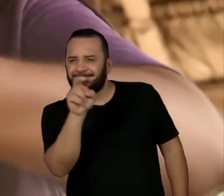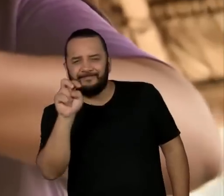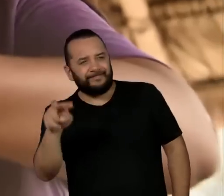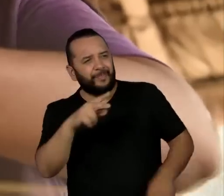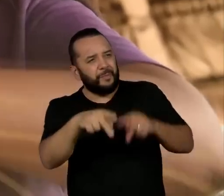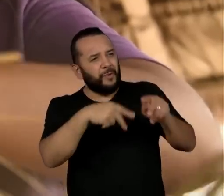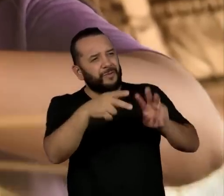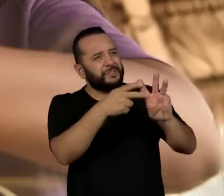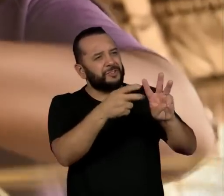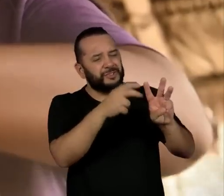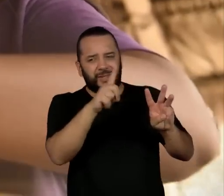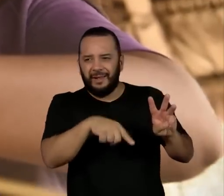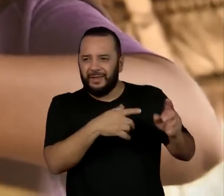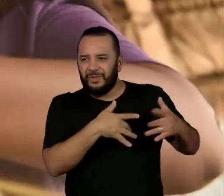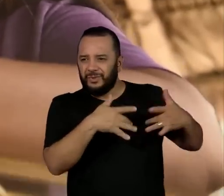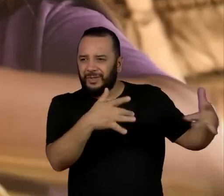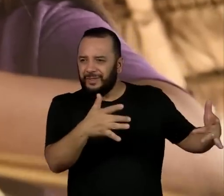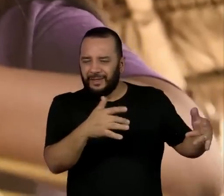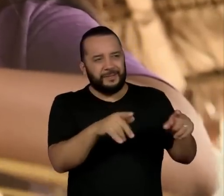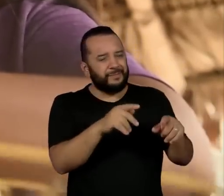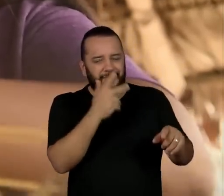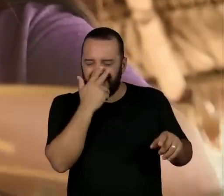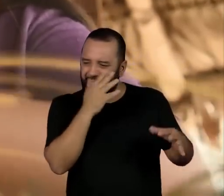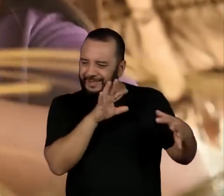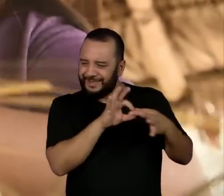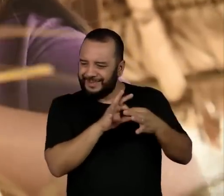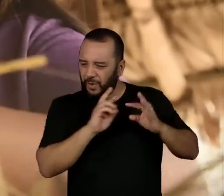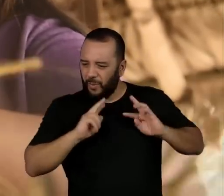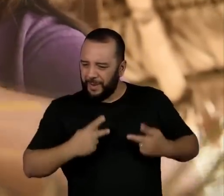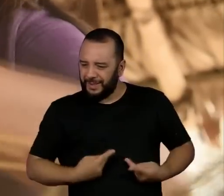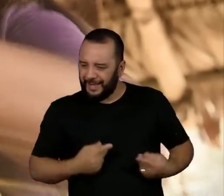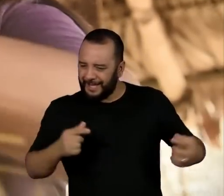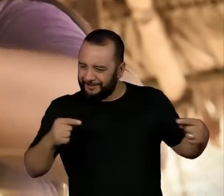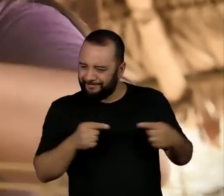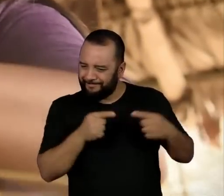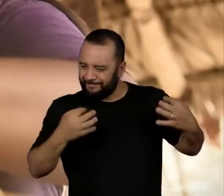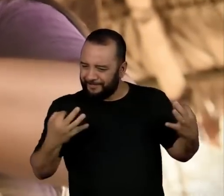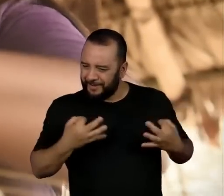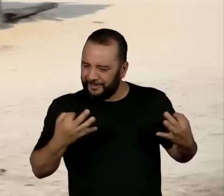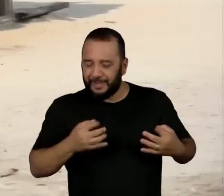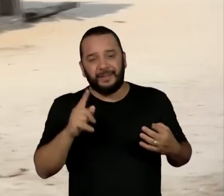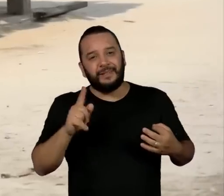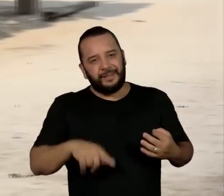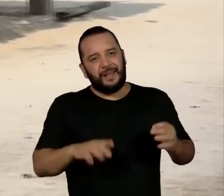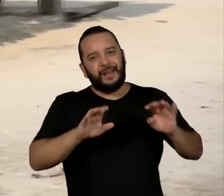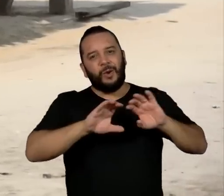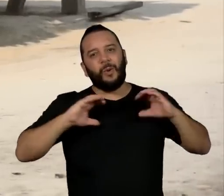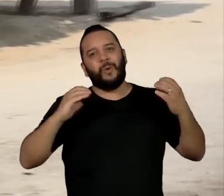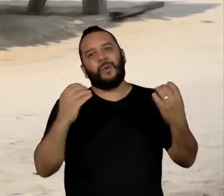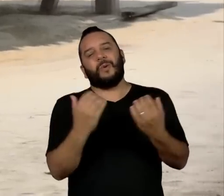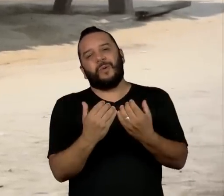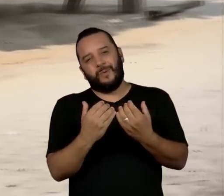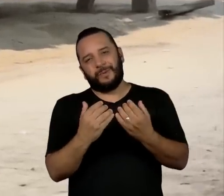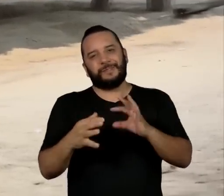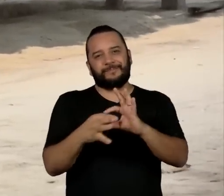Gambarini também acompanhou a produção ancestral do colar de conchas Reikbactsa às margens do rio